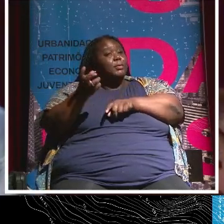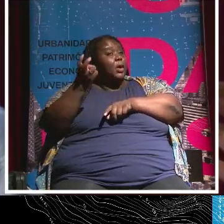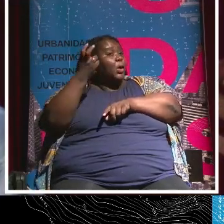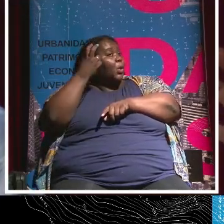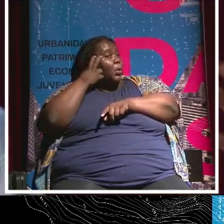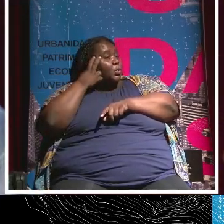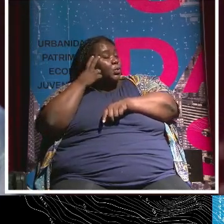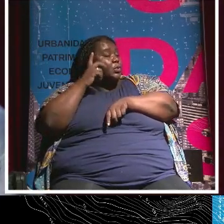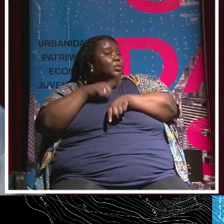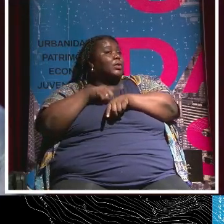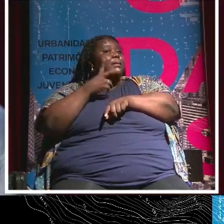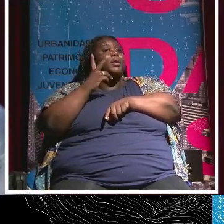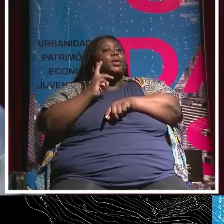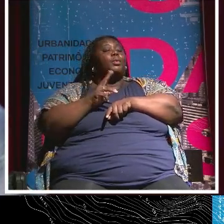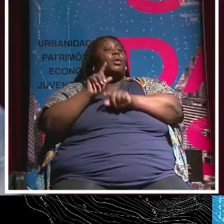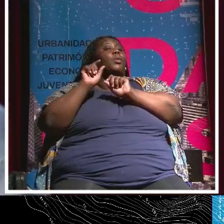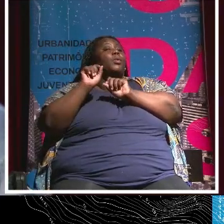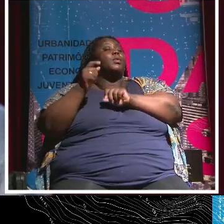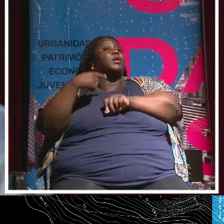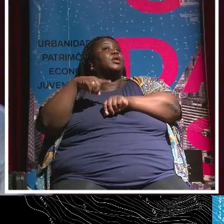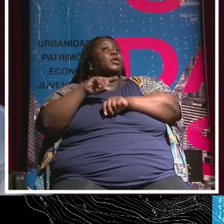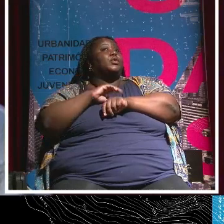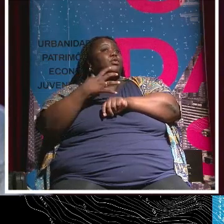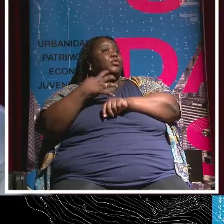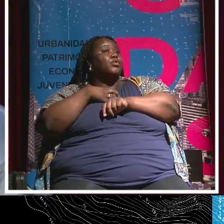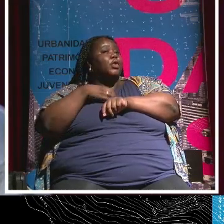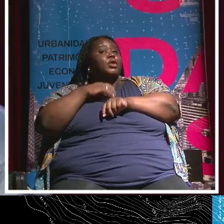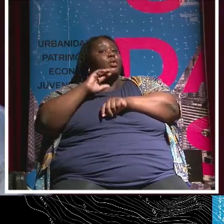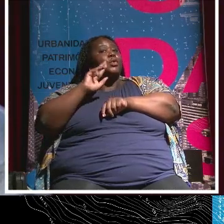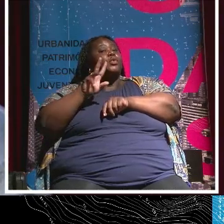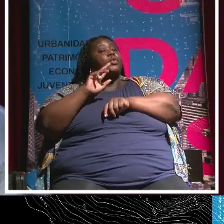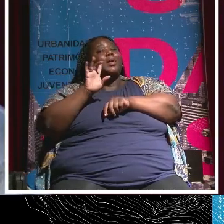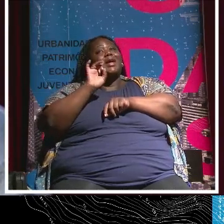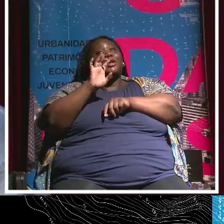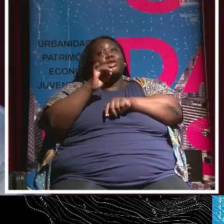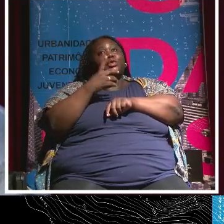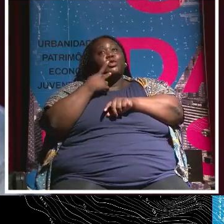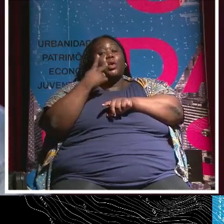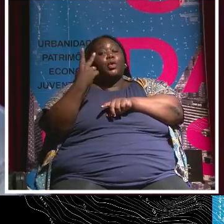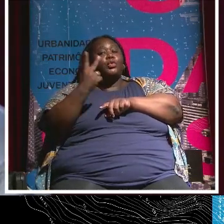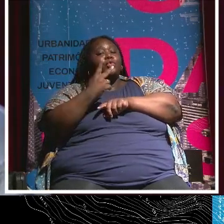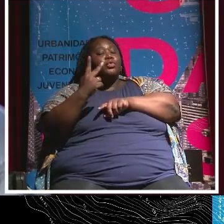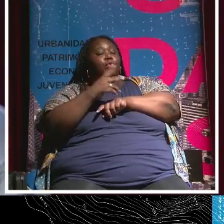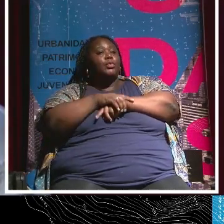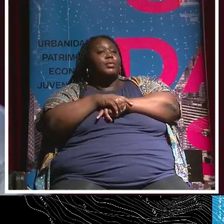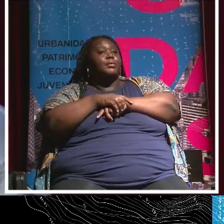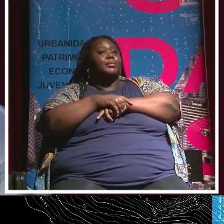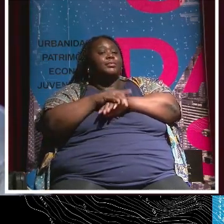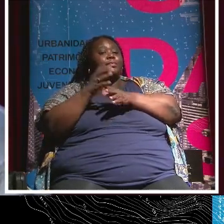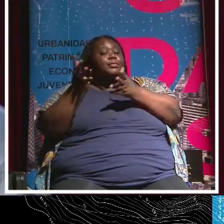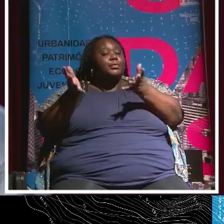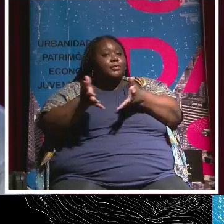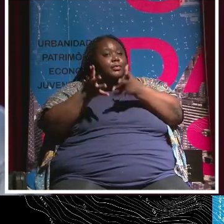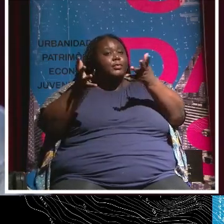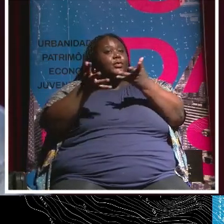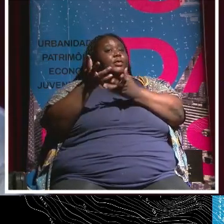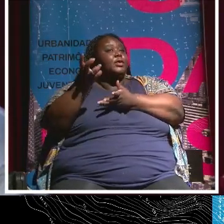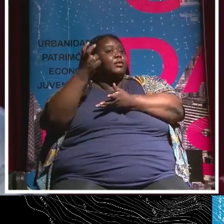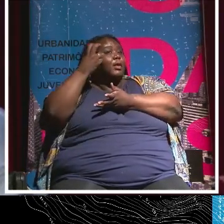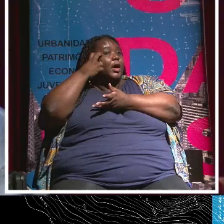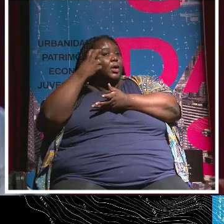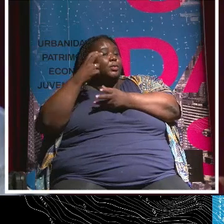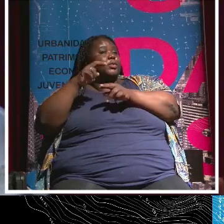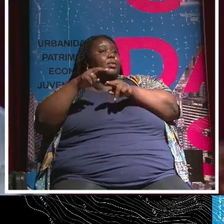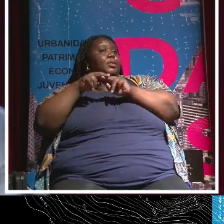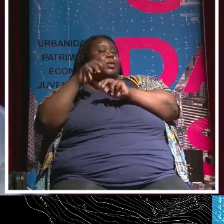mesmo tempo, porque, no nosso caso, não se tratam apenas de dois vieses, do incentivo à cultura a partir